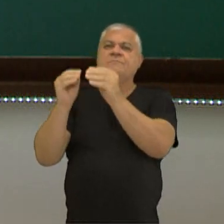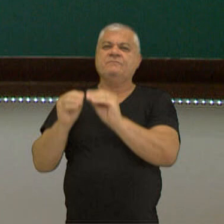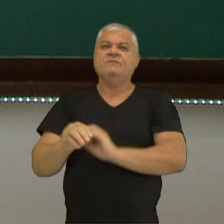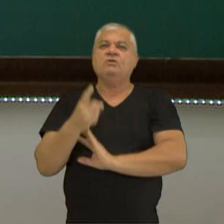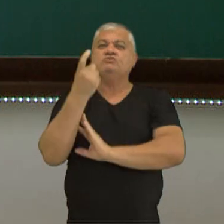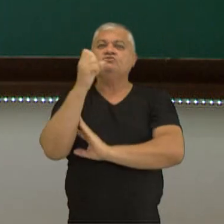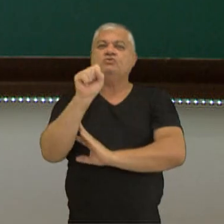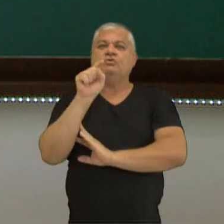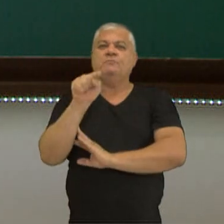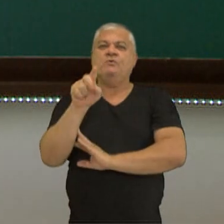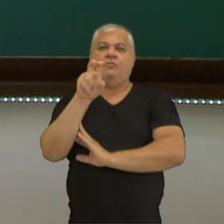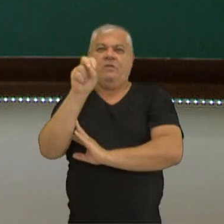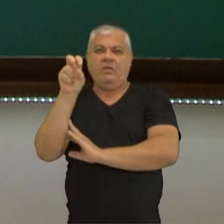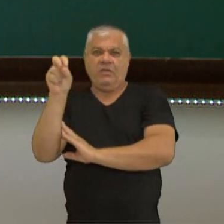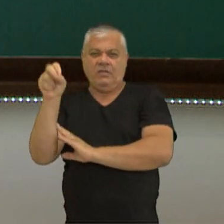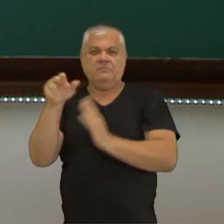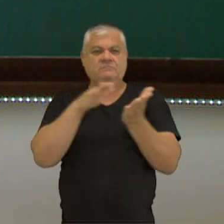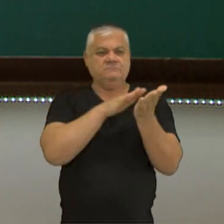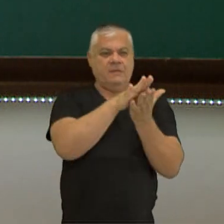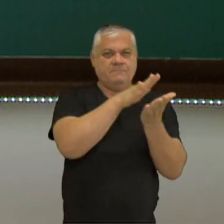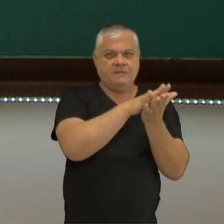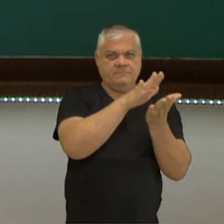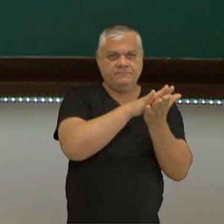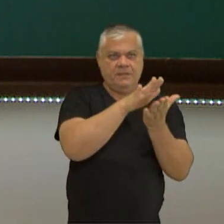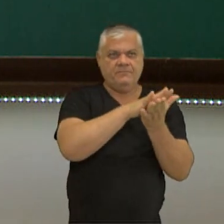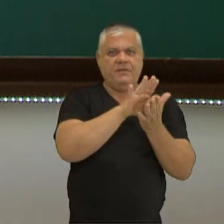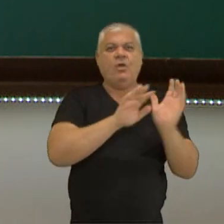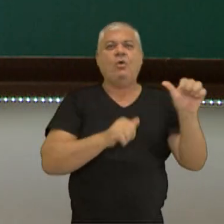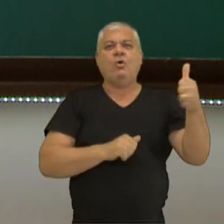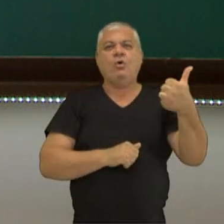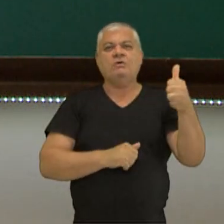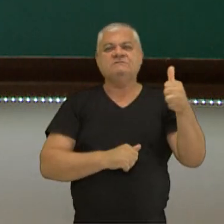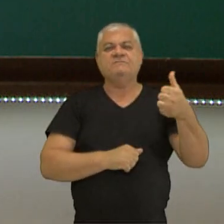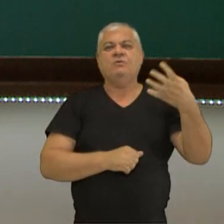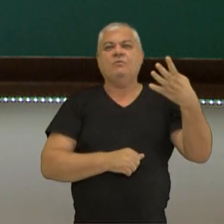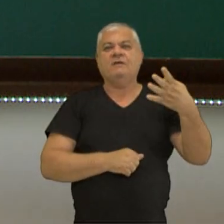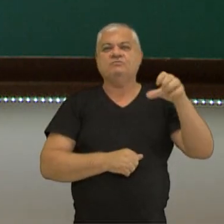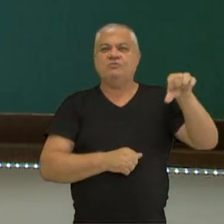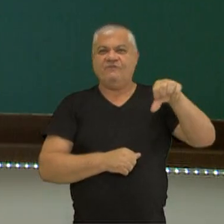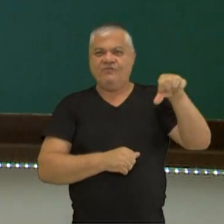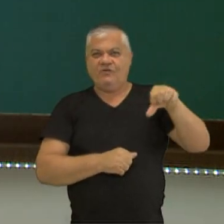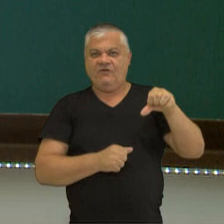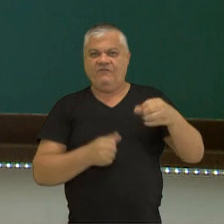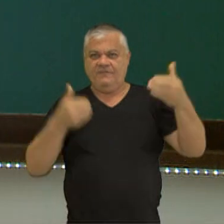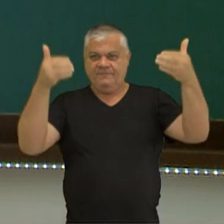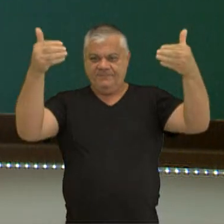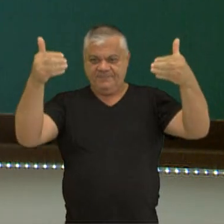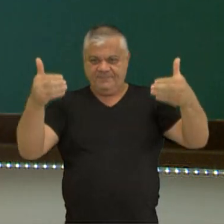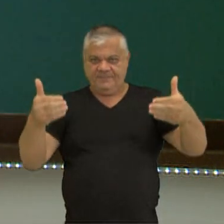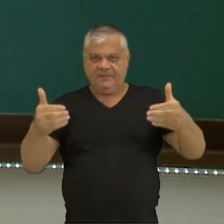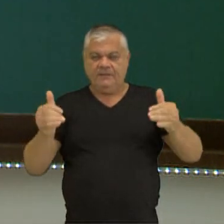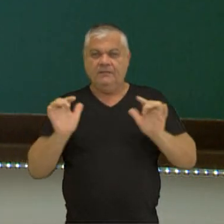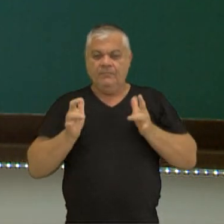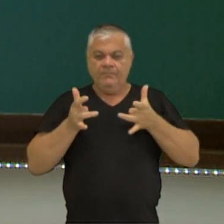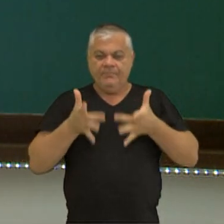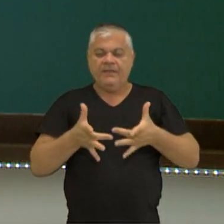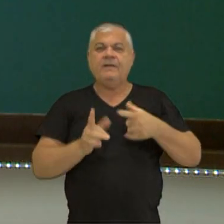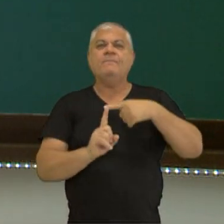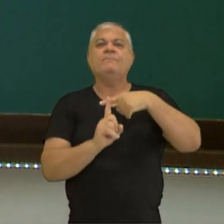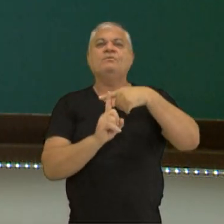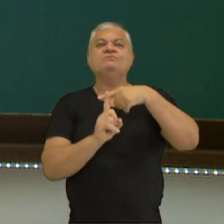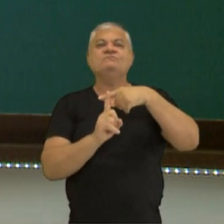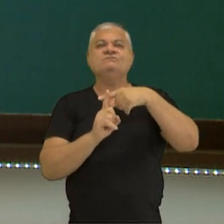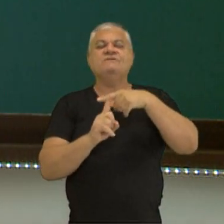18.500. As despesas, somamos as despesas, 11.499. Portanto, deu um saldo positivo